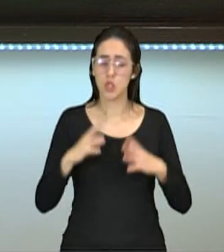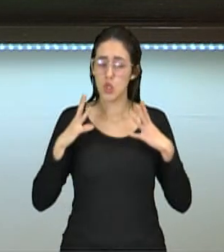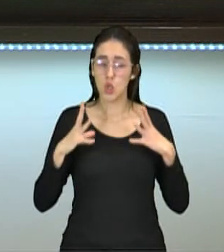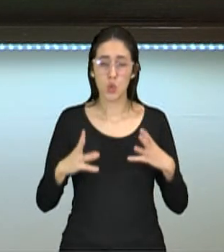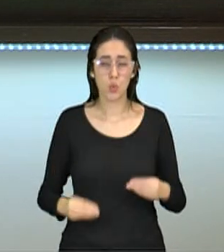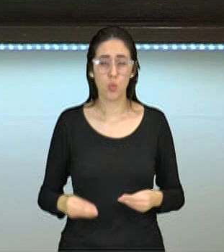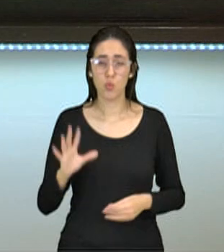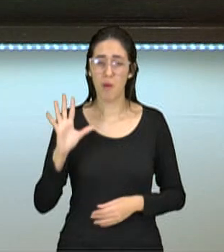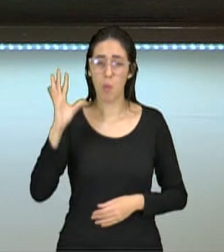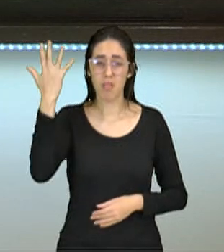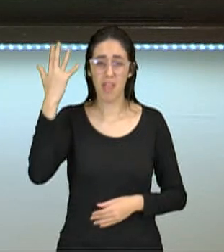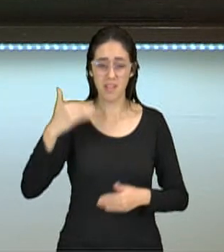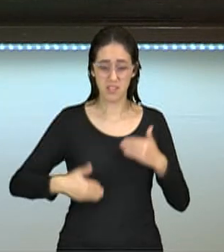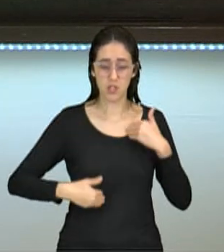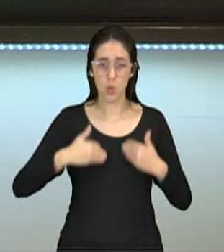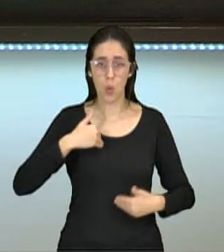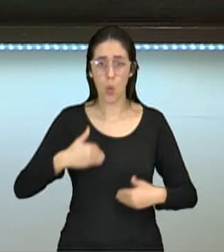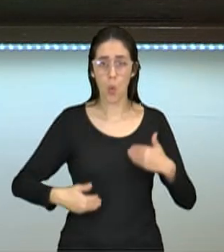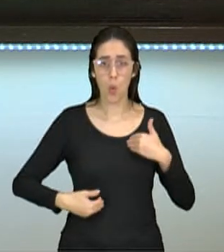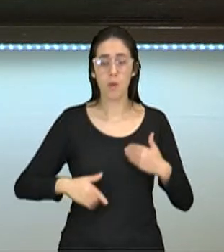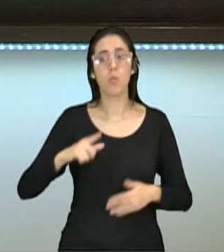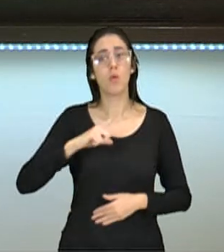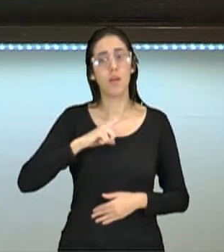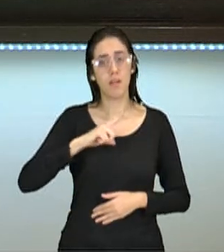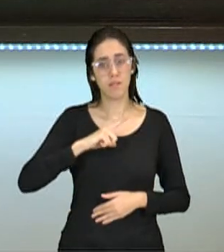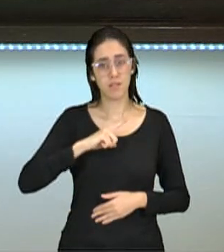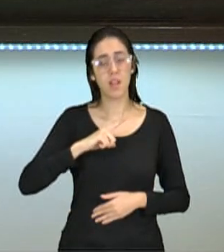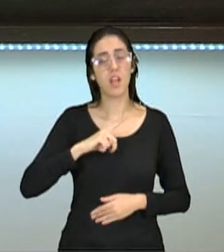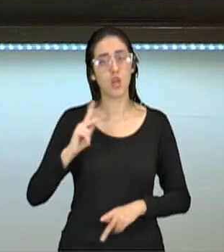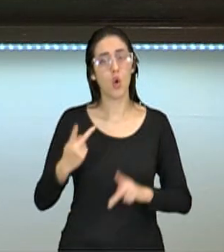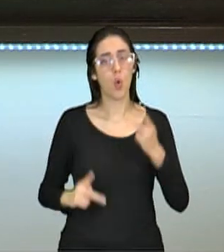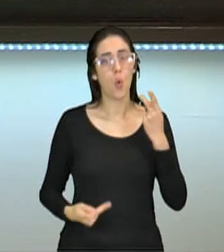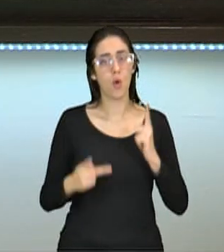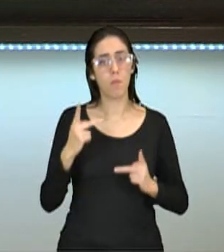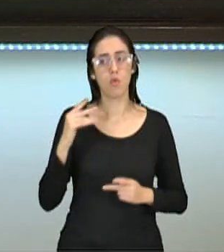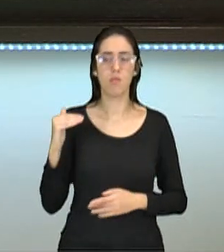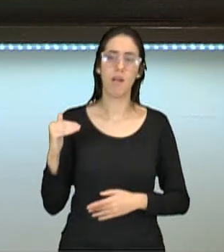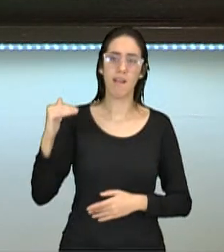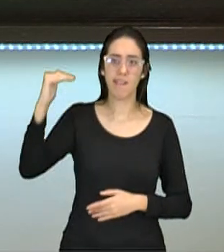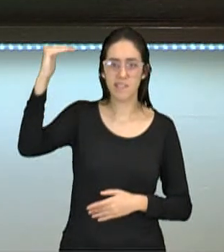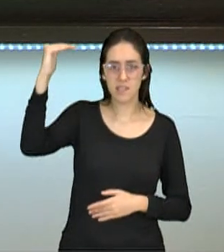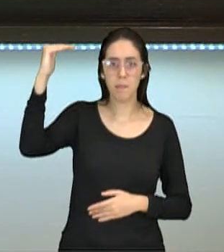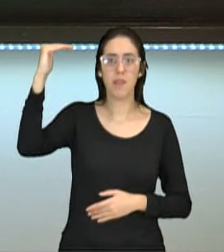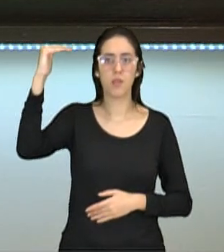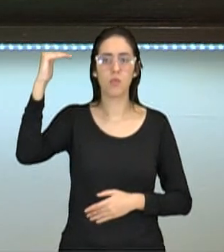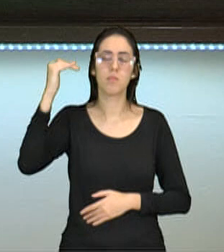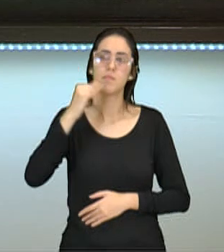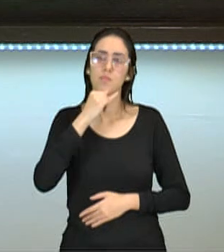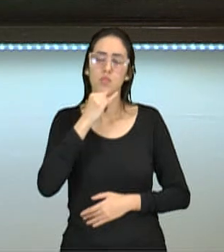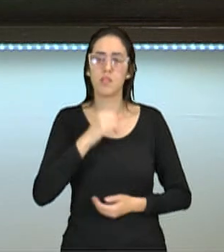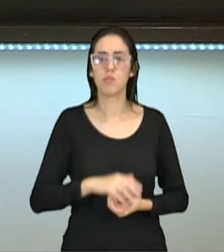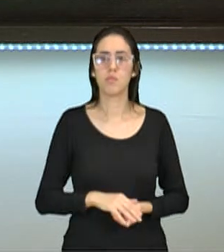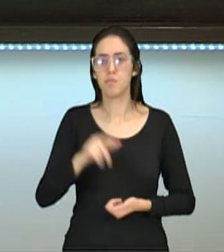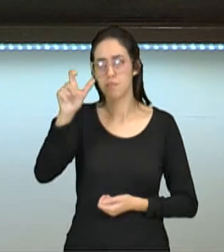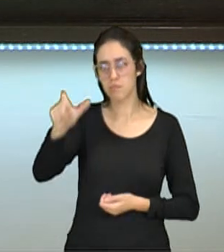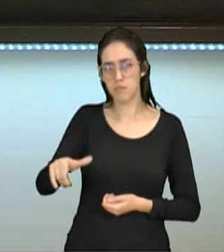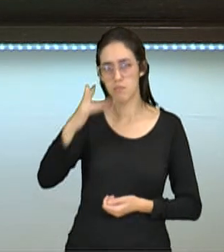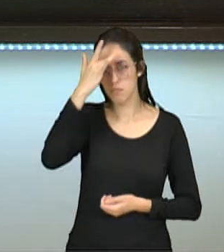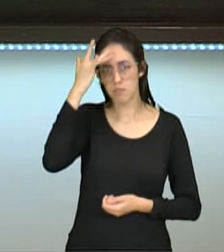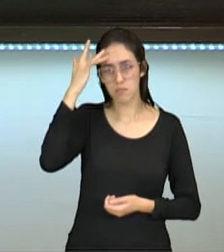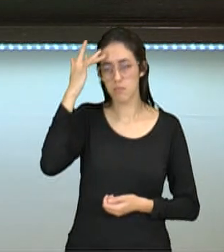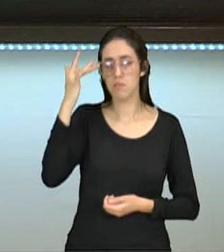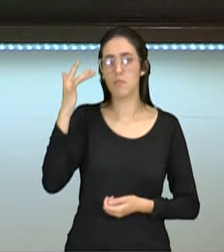que acontece no nosso corpo tem relação com hormônios. O nosso crescimento, então se a pessoa não produzir